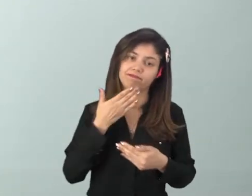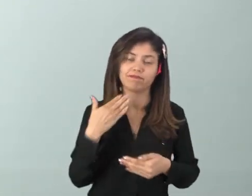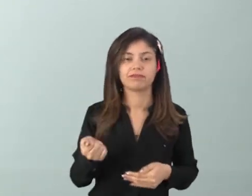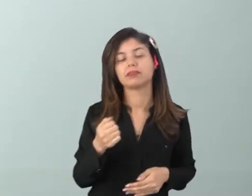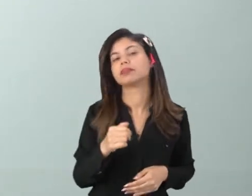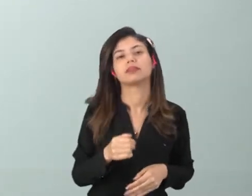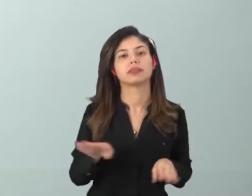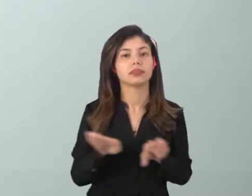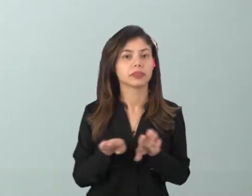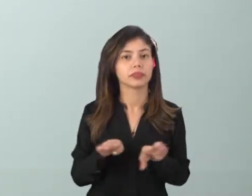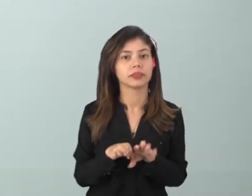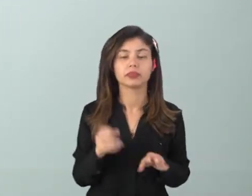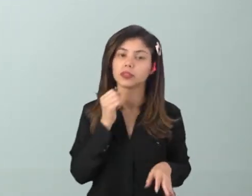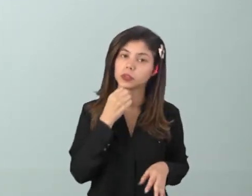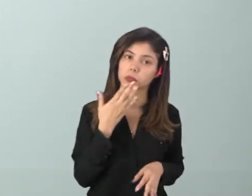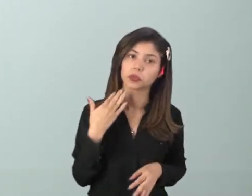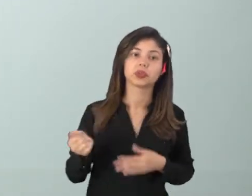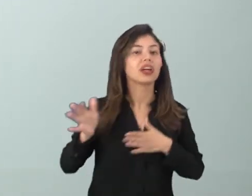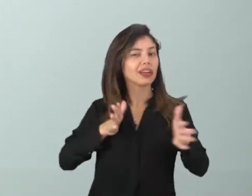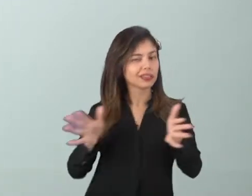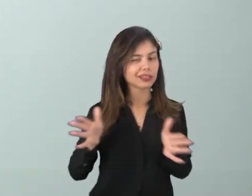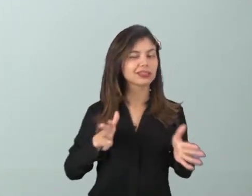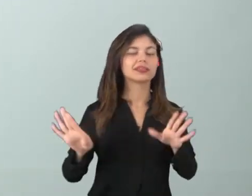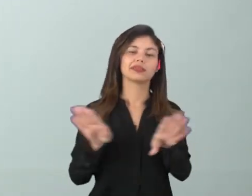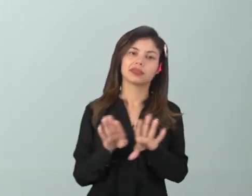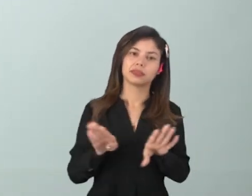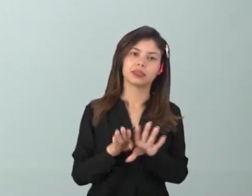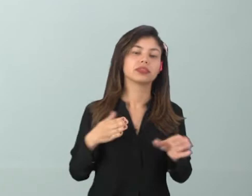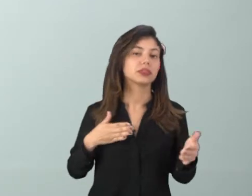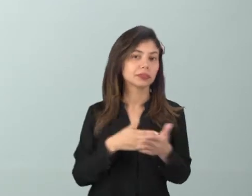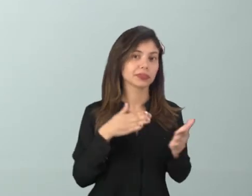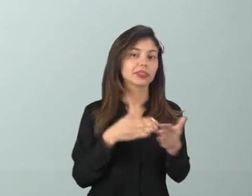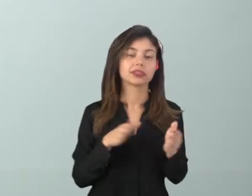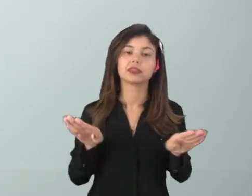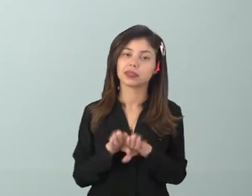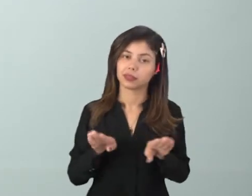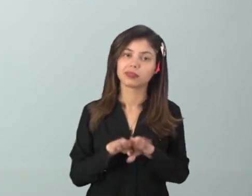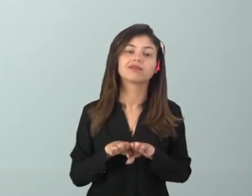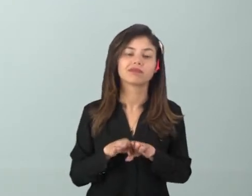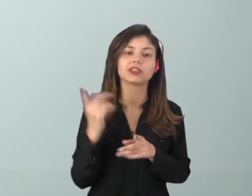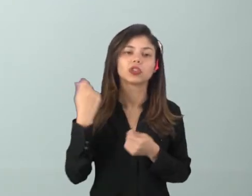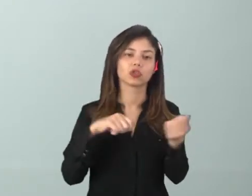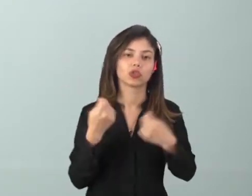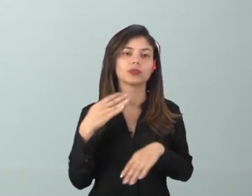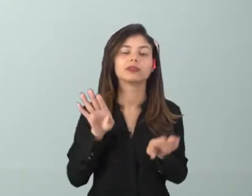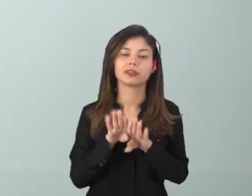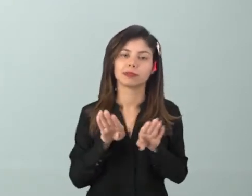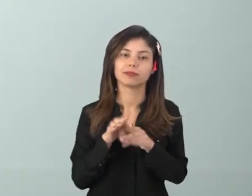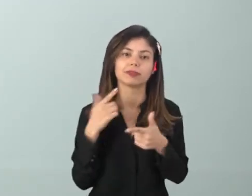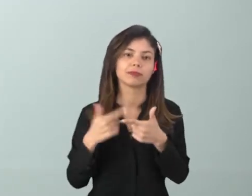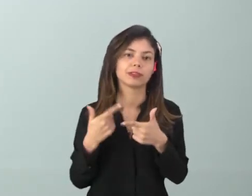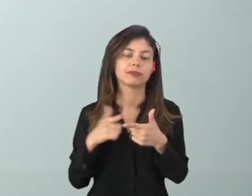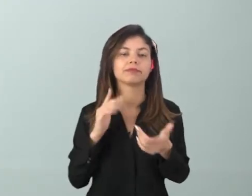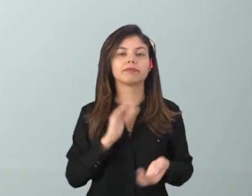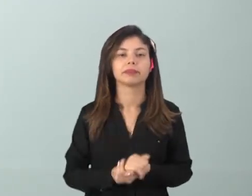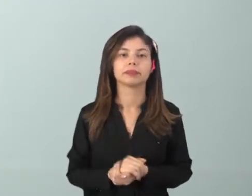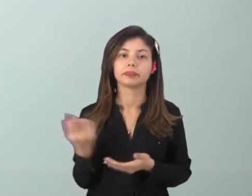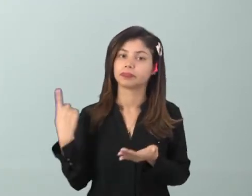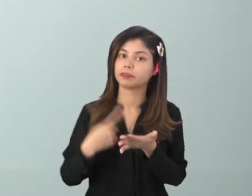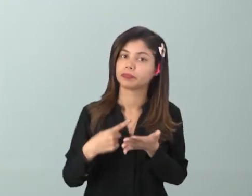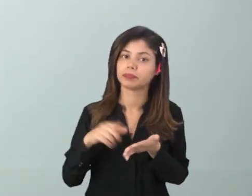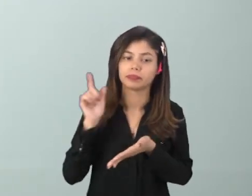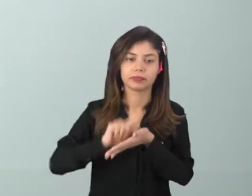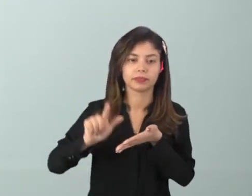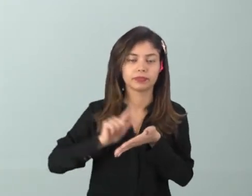esse tipo de produção de energia para que se torne mais acessível. Então veja que tem um impacto ambiental e um impacto econômico, tá bom? Mas também é considerado um